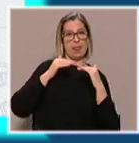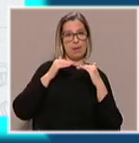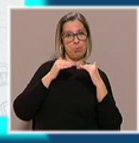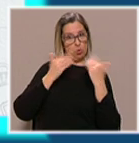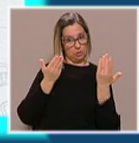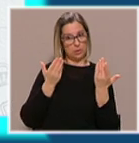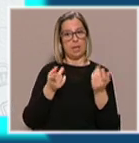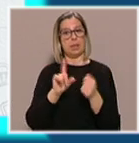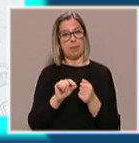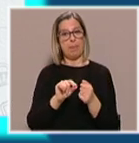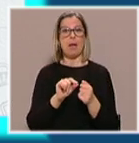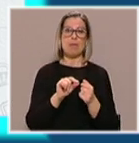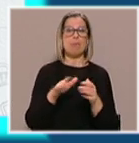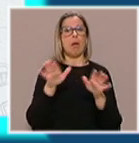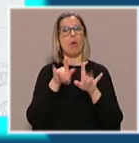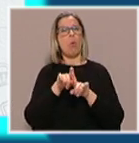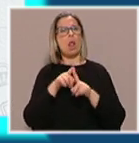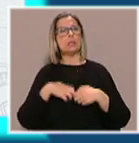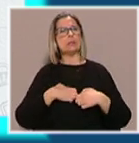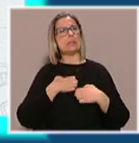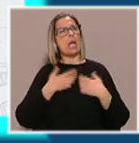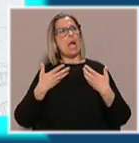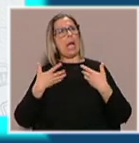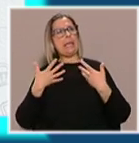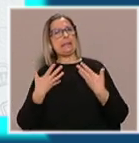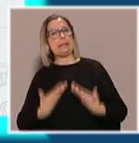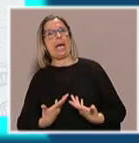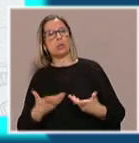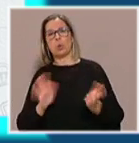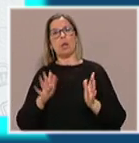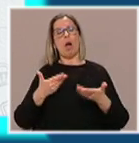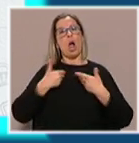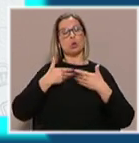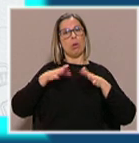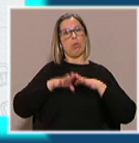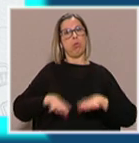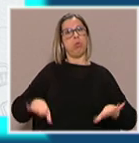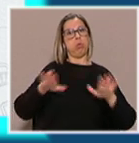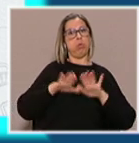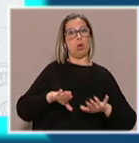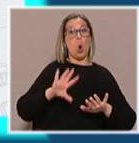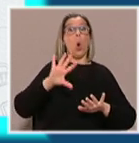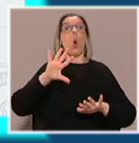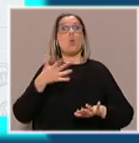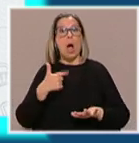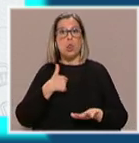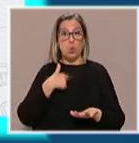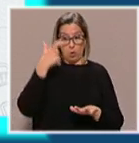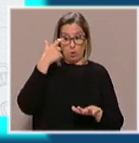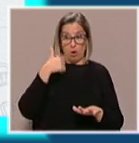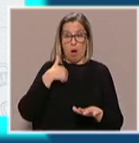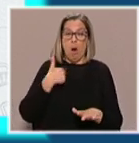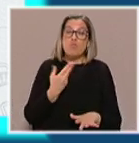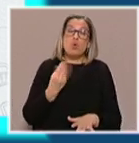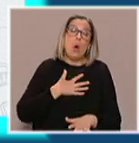aquela sensação de cansaço e também de alguma irritabilidade. Aliás, nós quando estamos extremamente cansados e quando